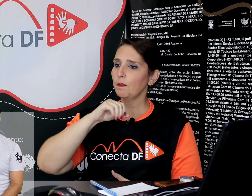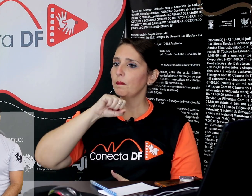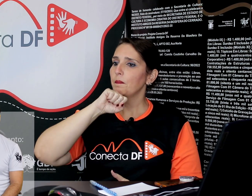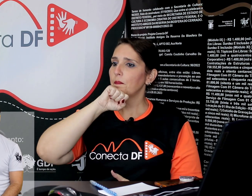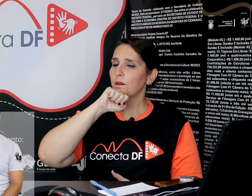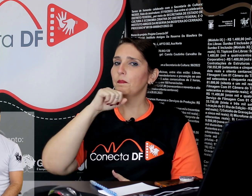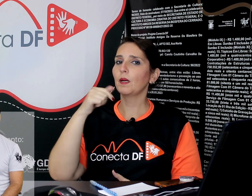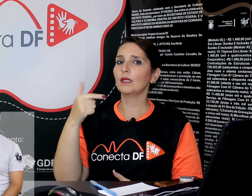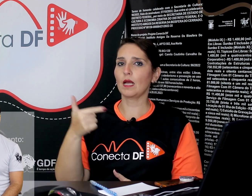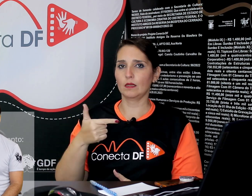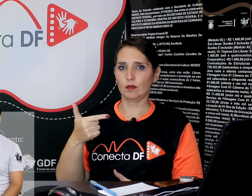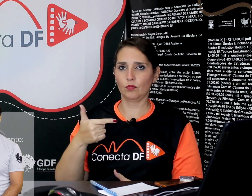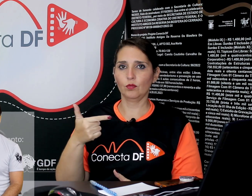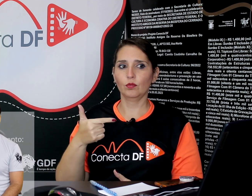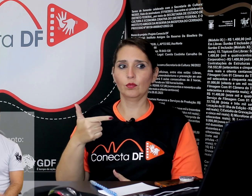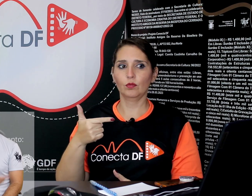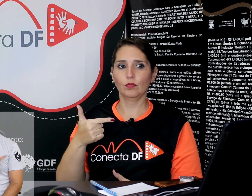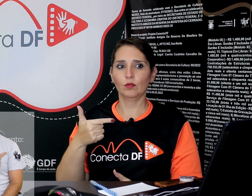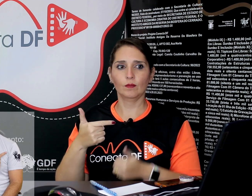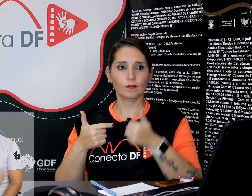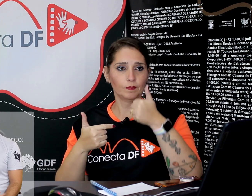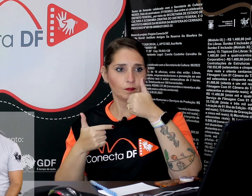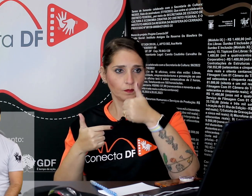e padrasto.